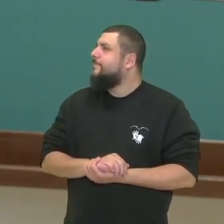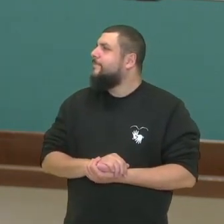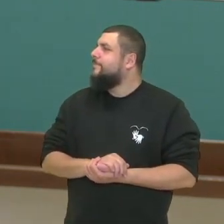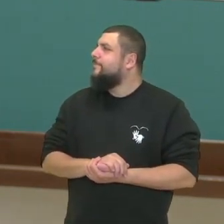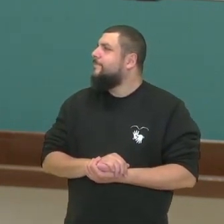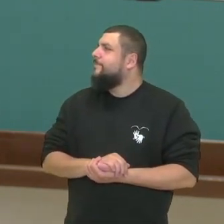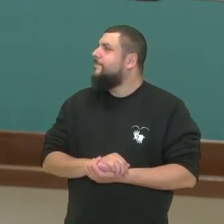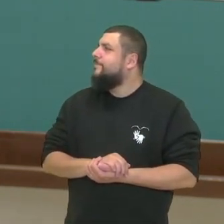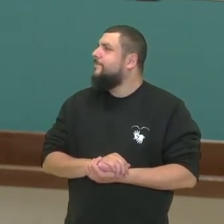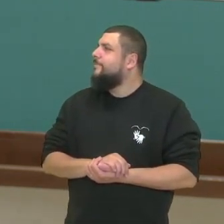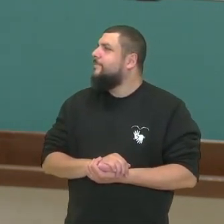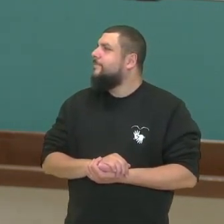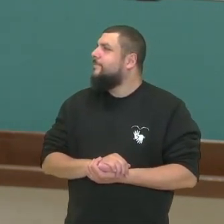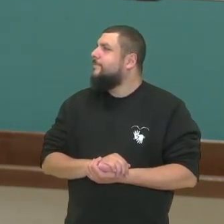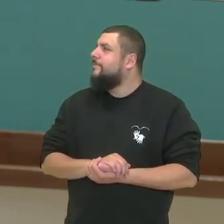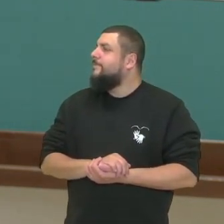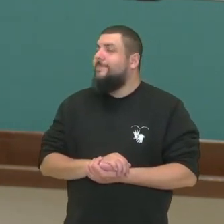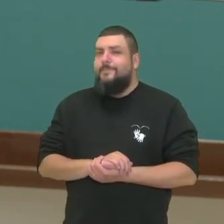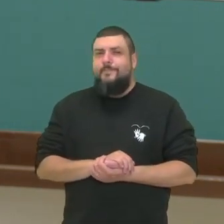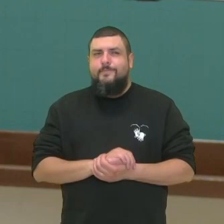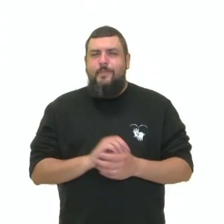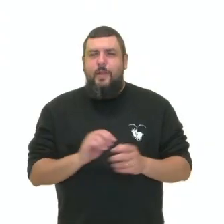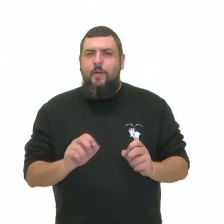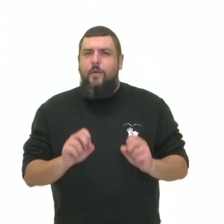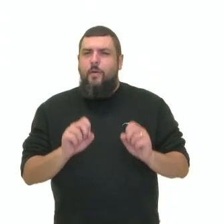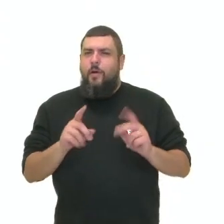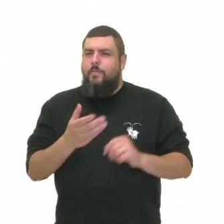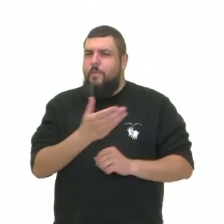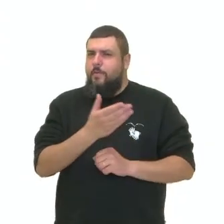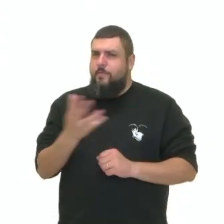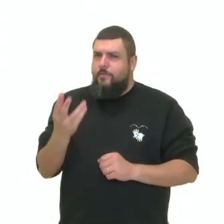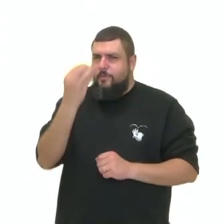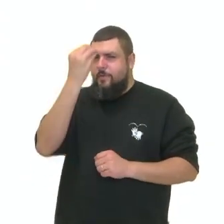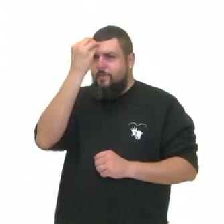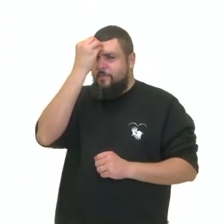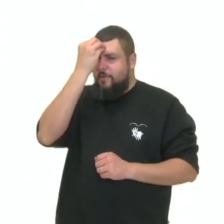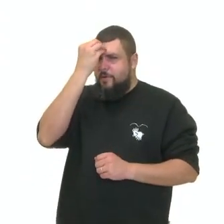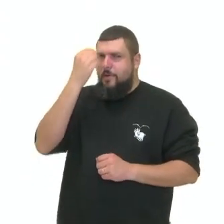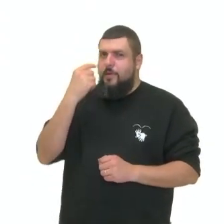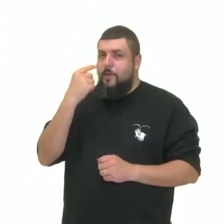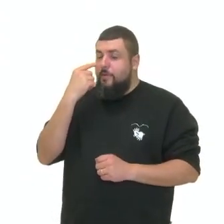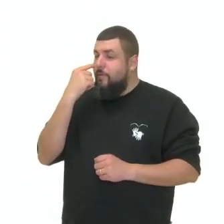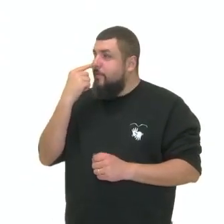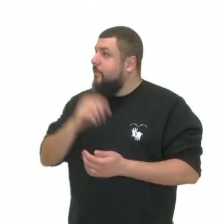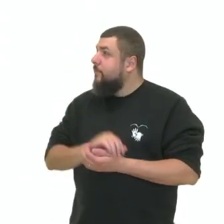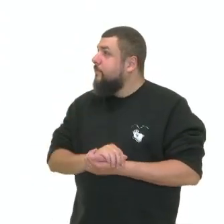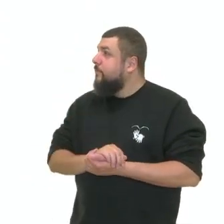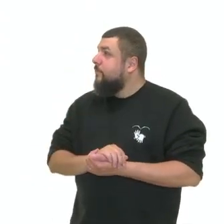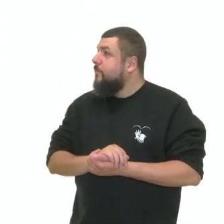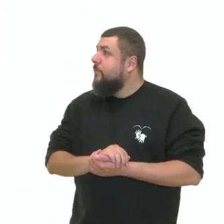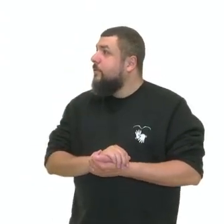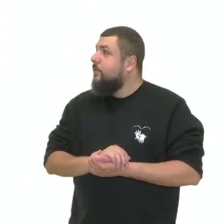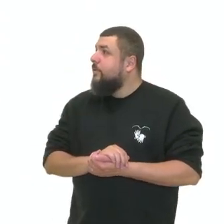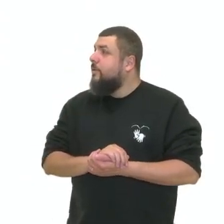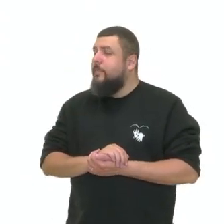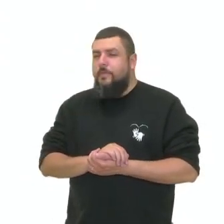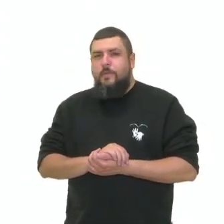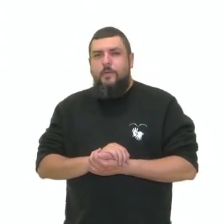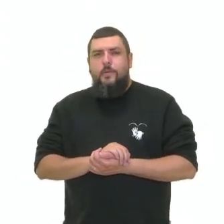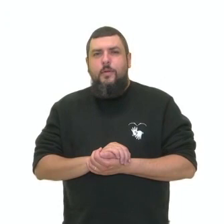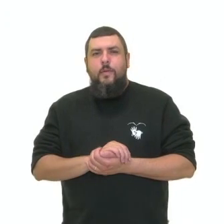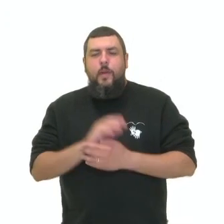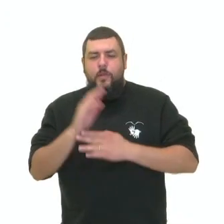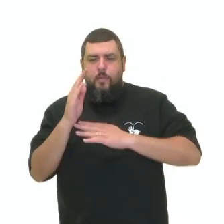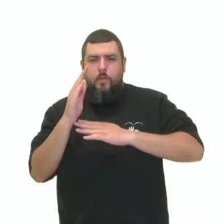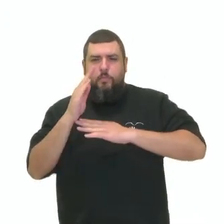E agora, para vocês não esquecerem, tem o ângulo agudo, que é aquele menor do que 90, então ele se chama acutângulo.